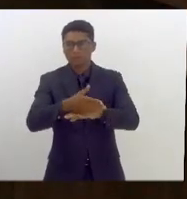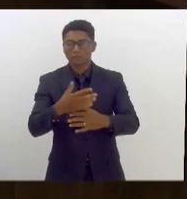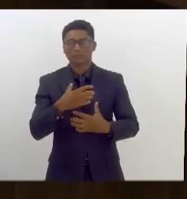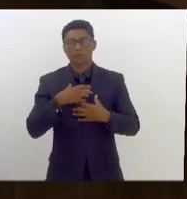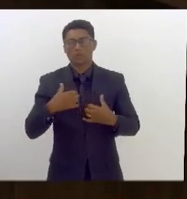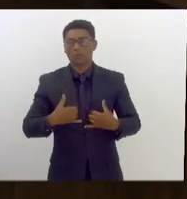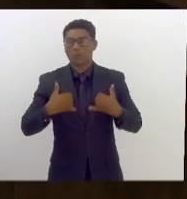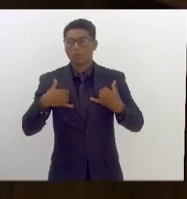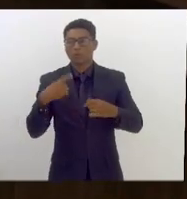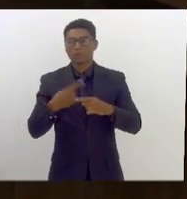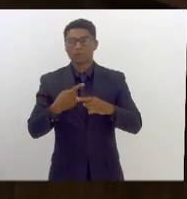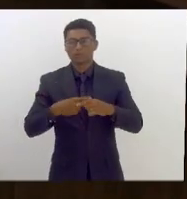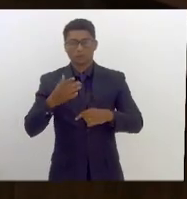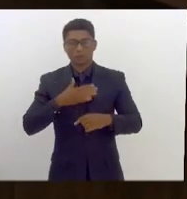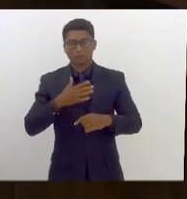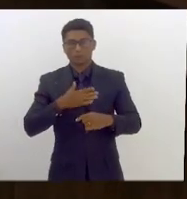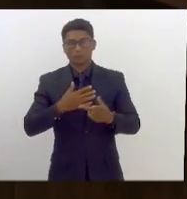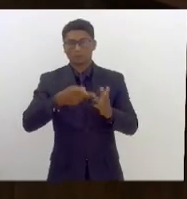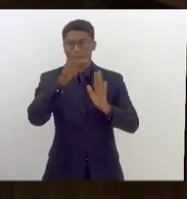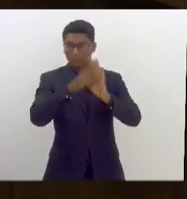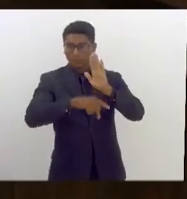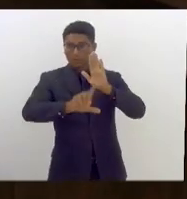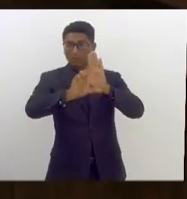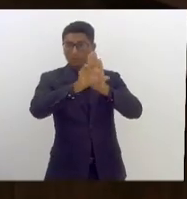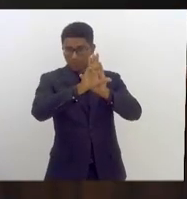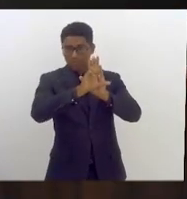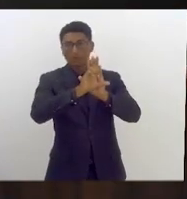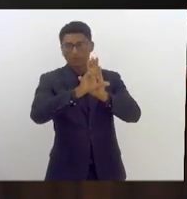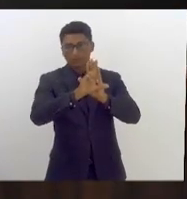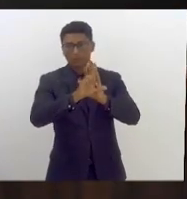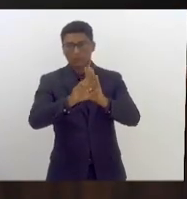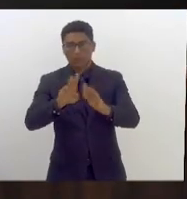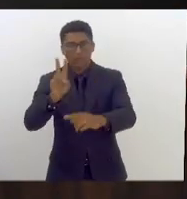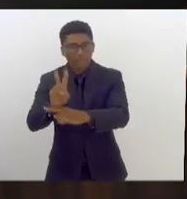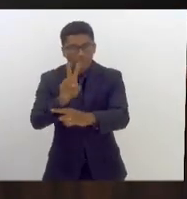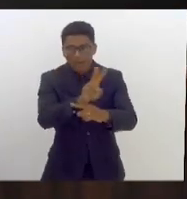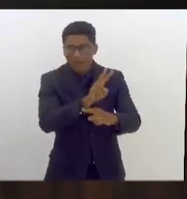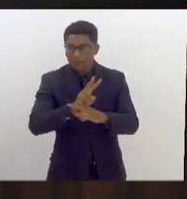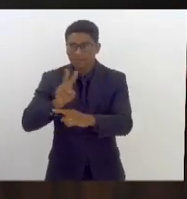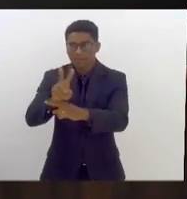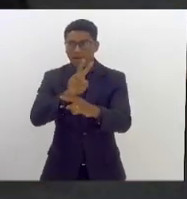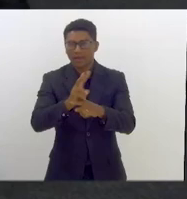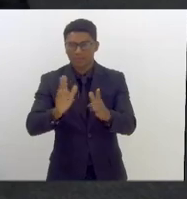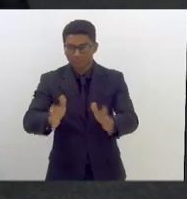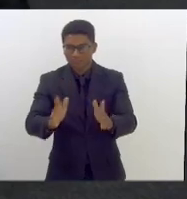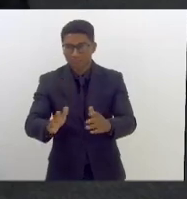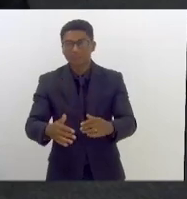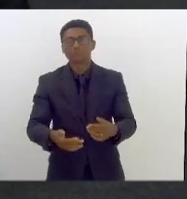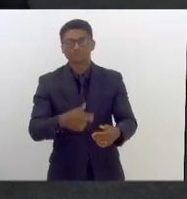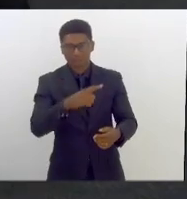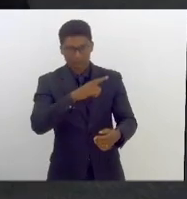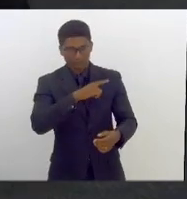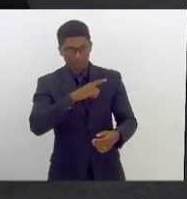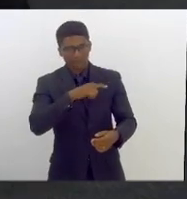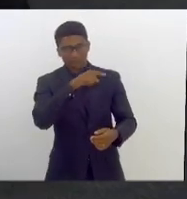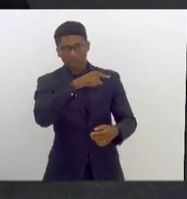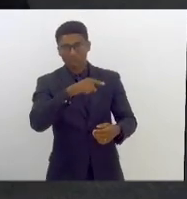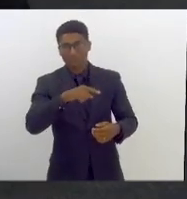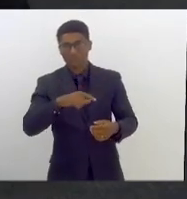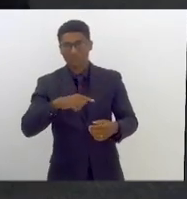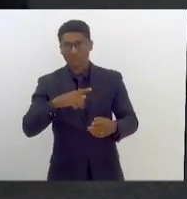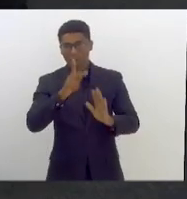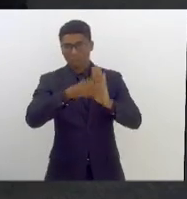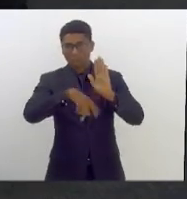projeto Fiscalizar Já foi um dos três projetos contemplados, está lá